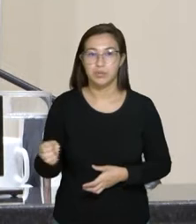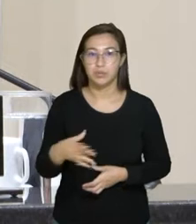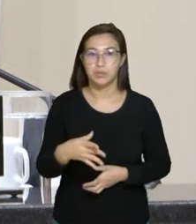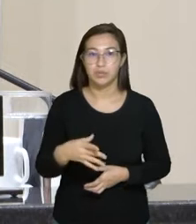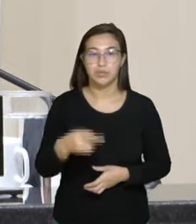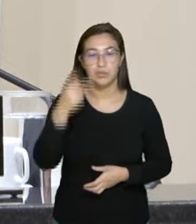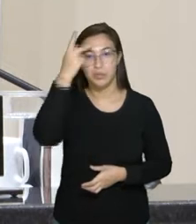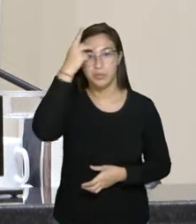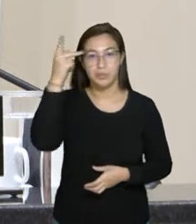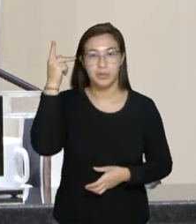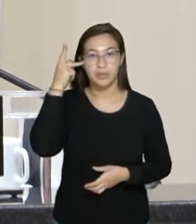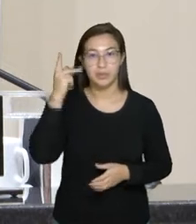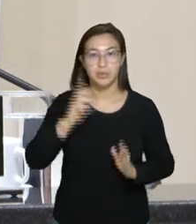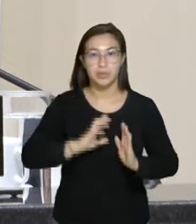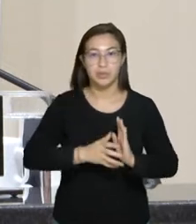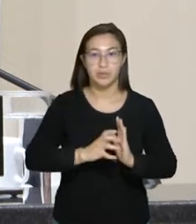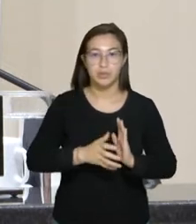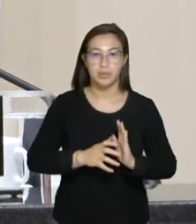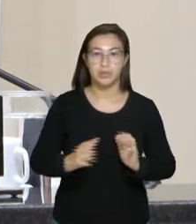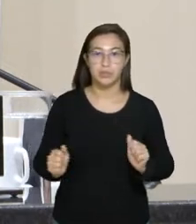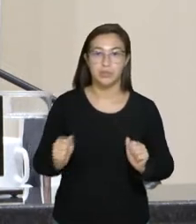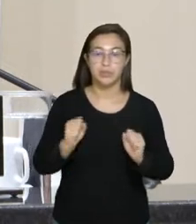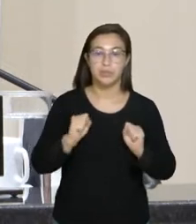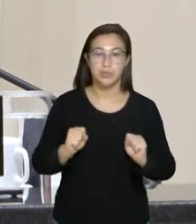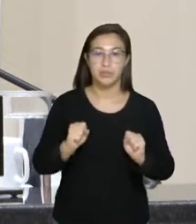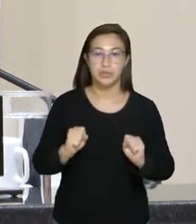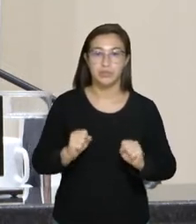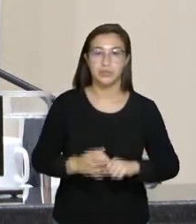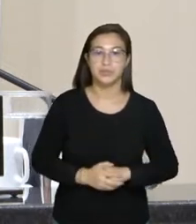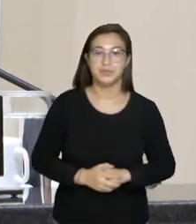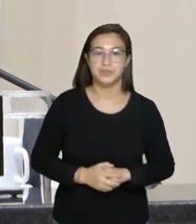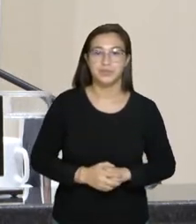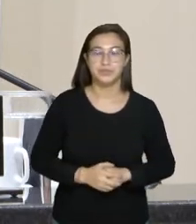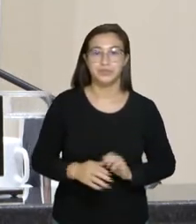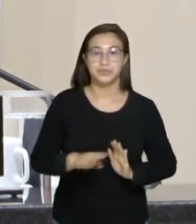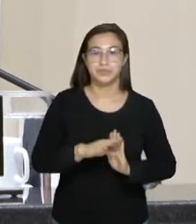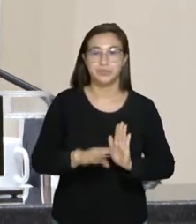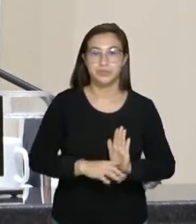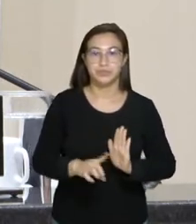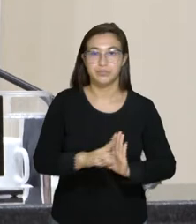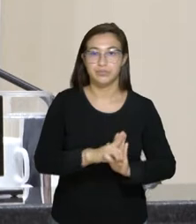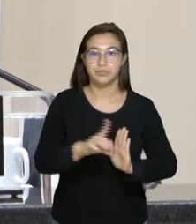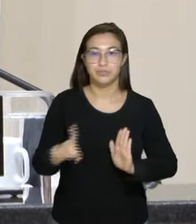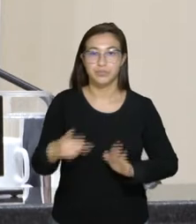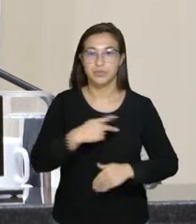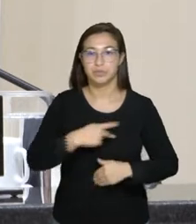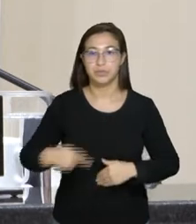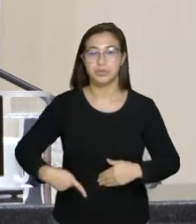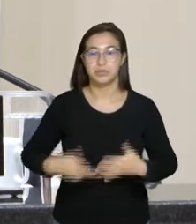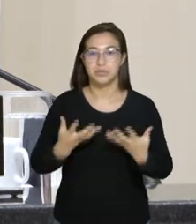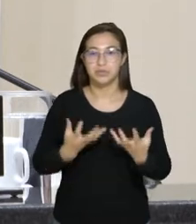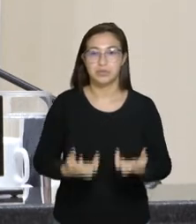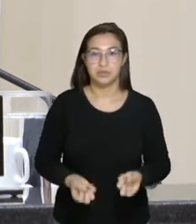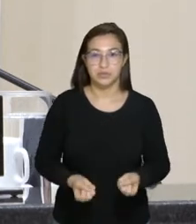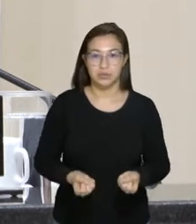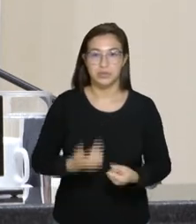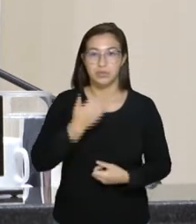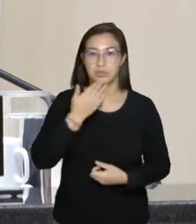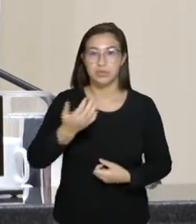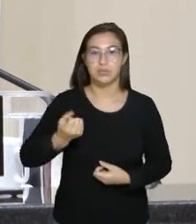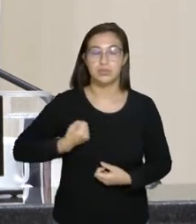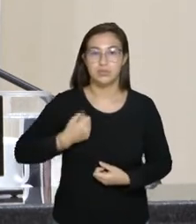Paulinha Podemos. Ordem do dia. O senhor presidente deferiu os requerimentos